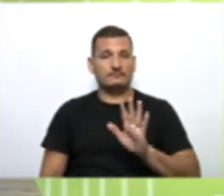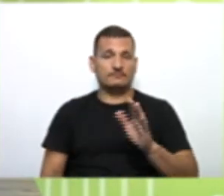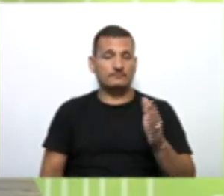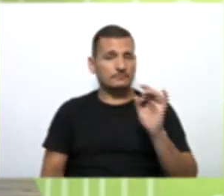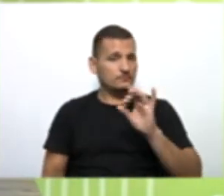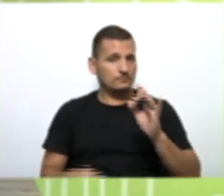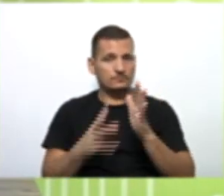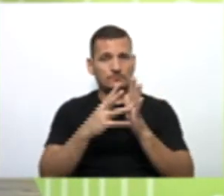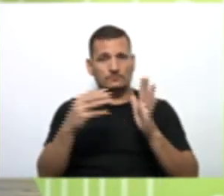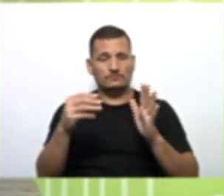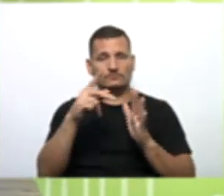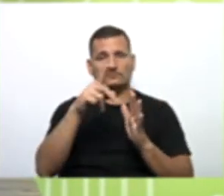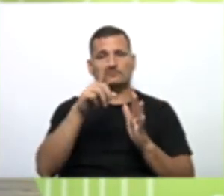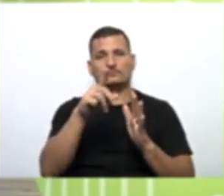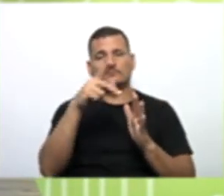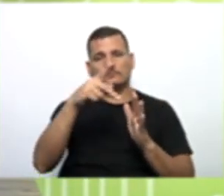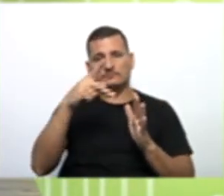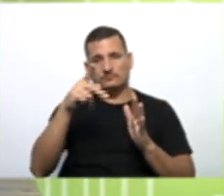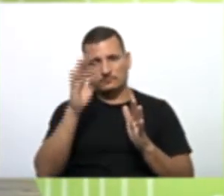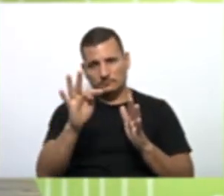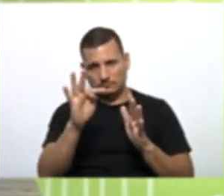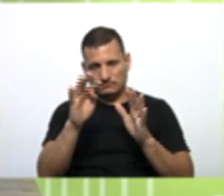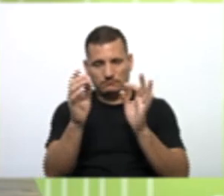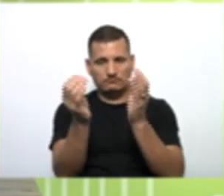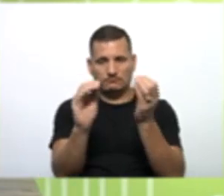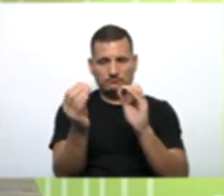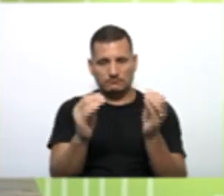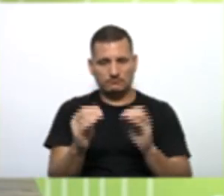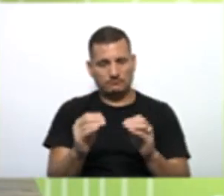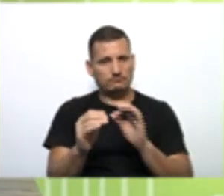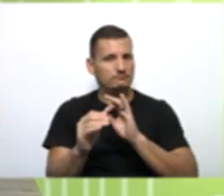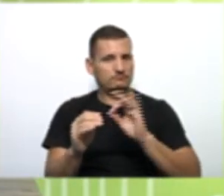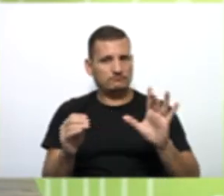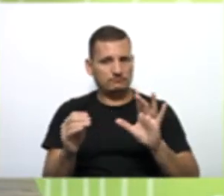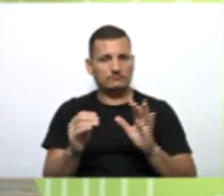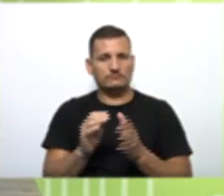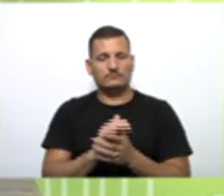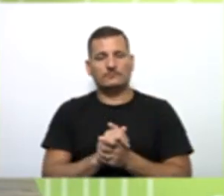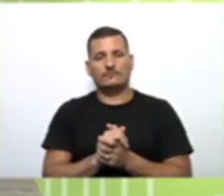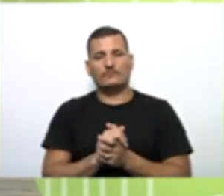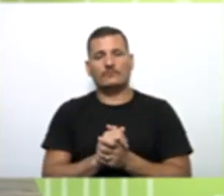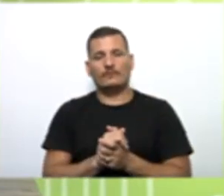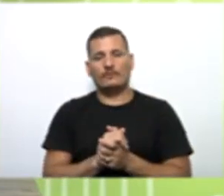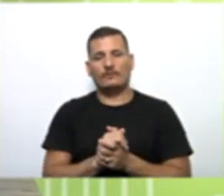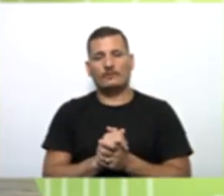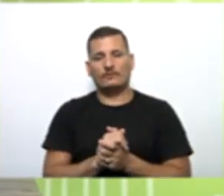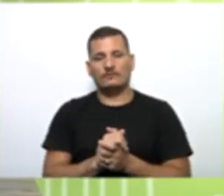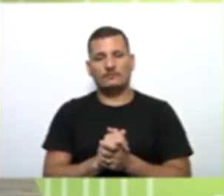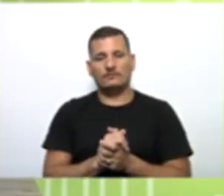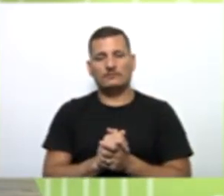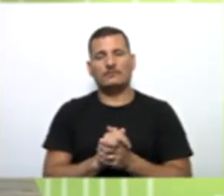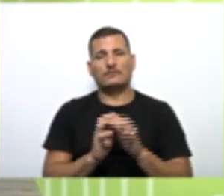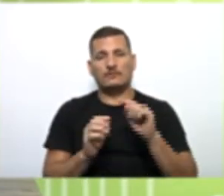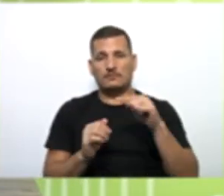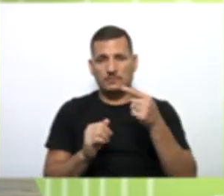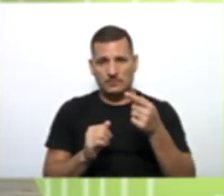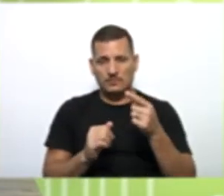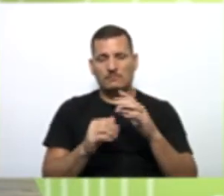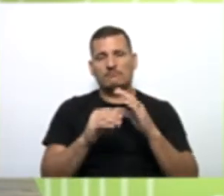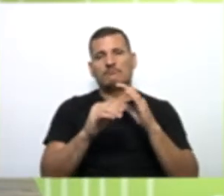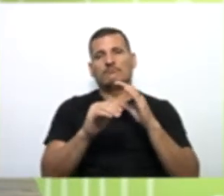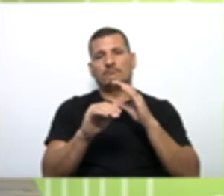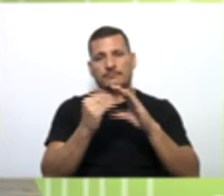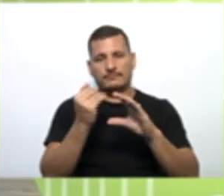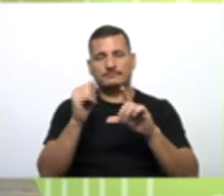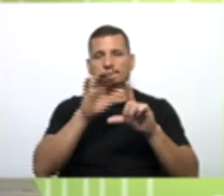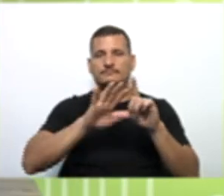no modelo em formato PPT. E aí, depois dessa construção, vocês vão enviar pelo ambiente.